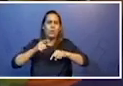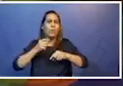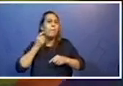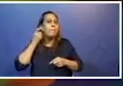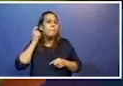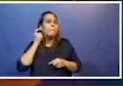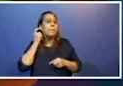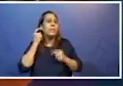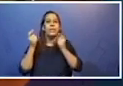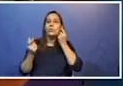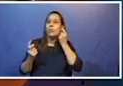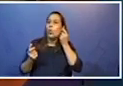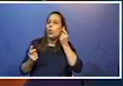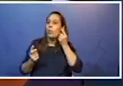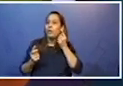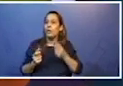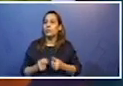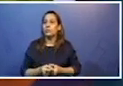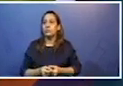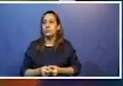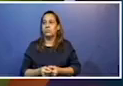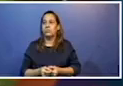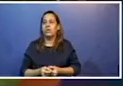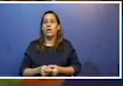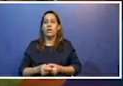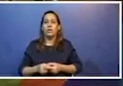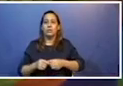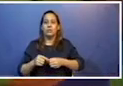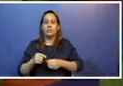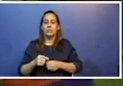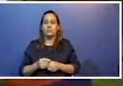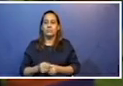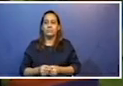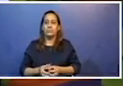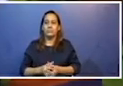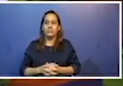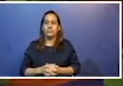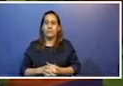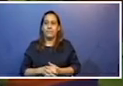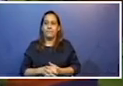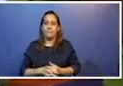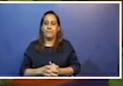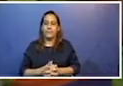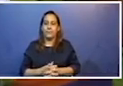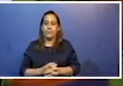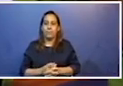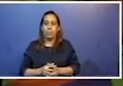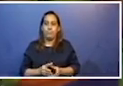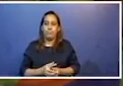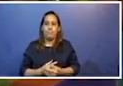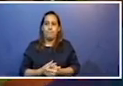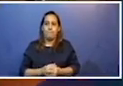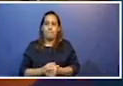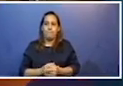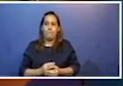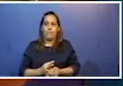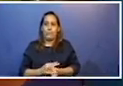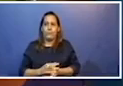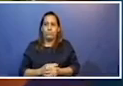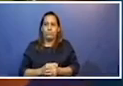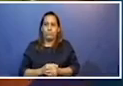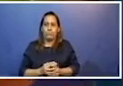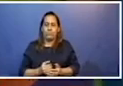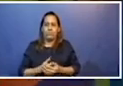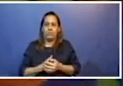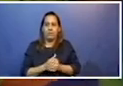um enfeite de mandala. Algumas pessoas gostam de pendurar nas portas, né? Então, aqui uma mandala feita a partir desta